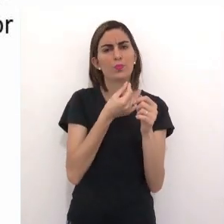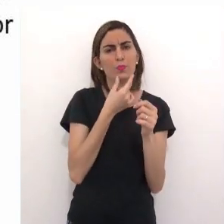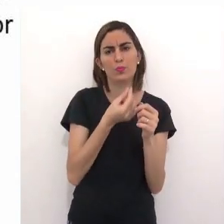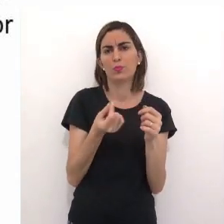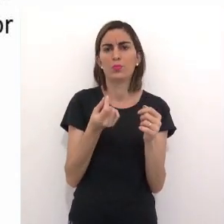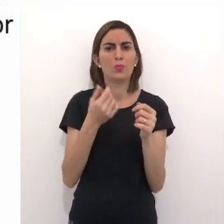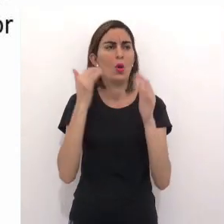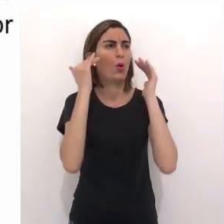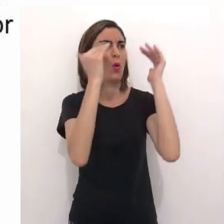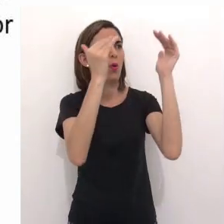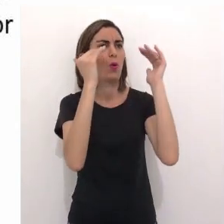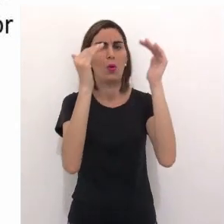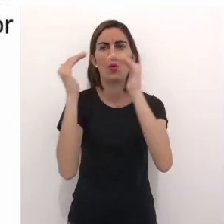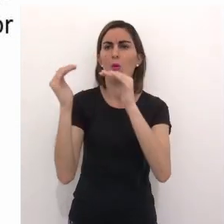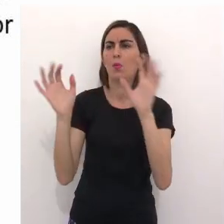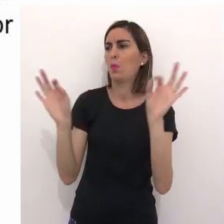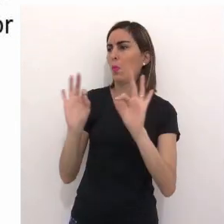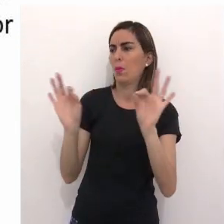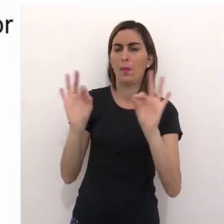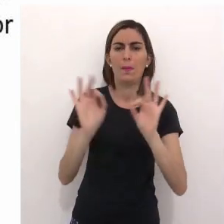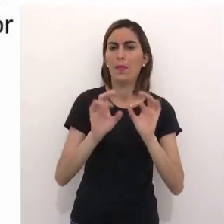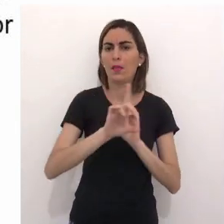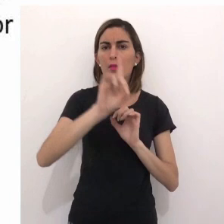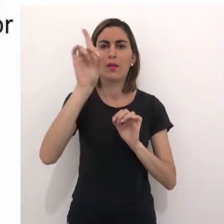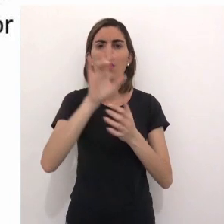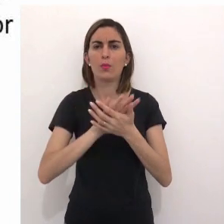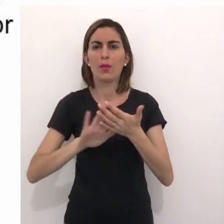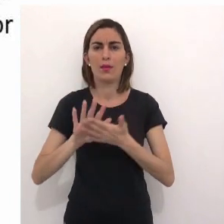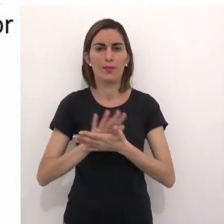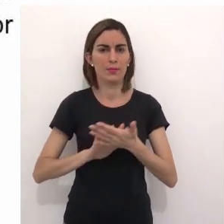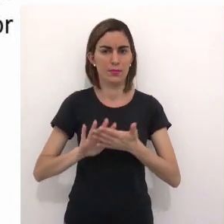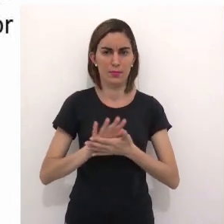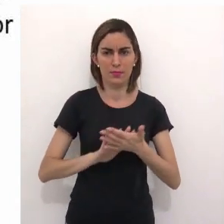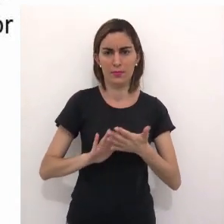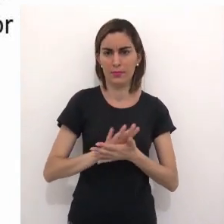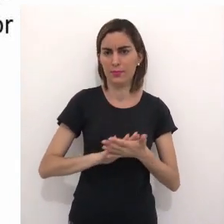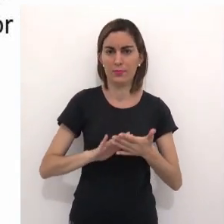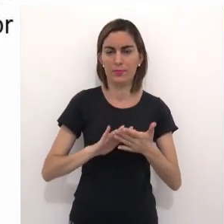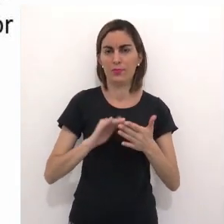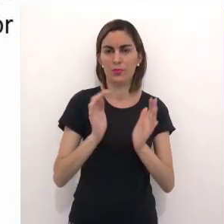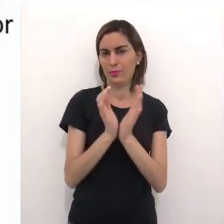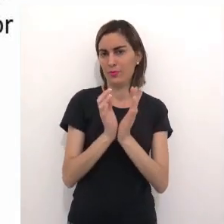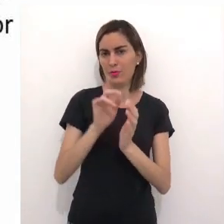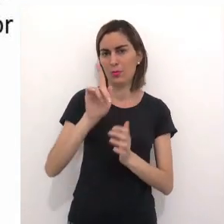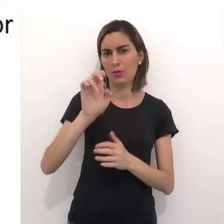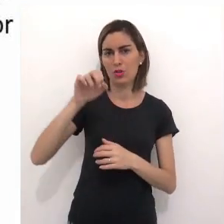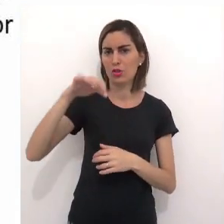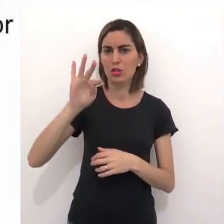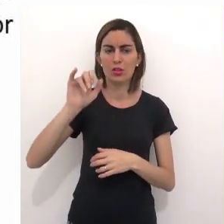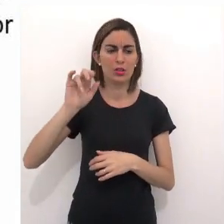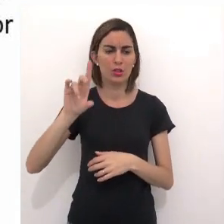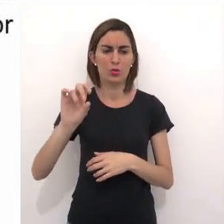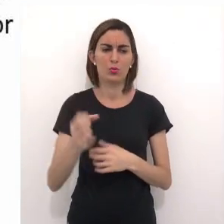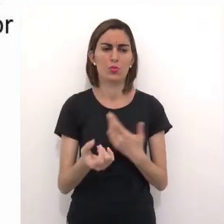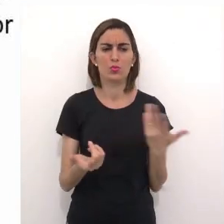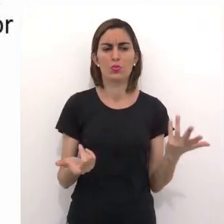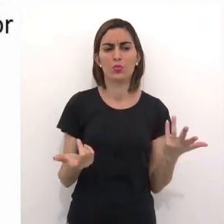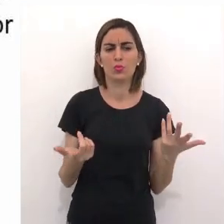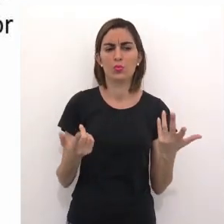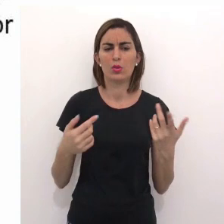não adoravam nenhum tipo de Deus, nenhuma santidade, ou até mesmo um